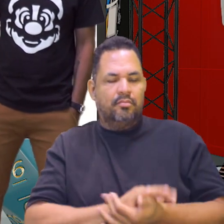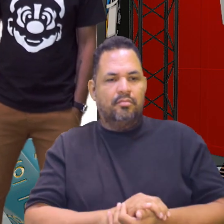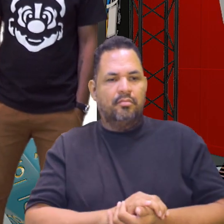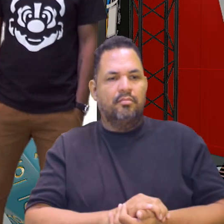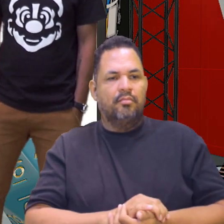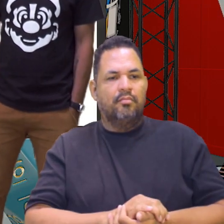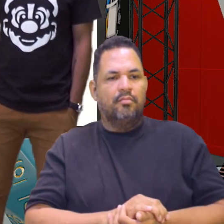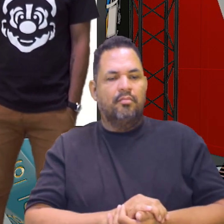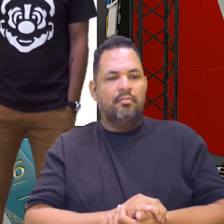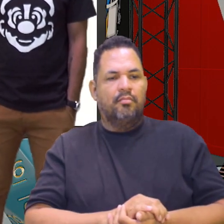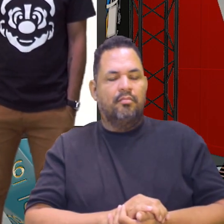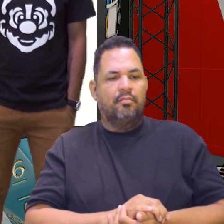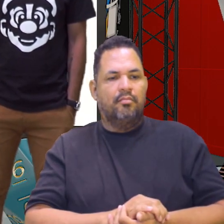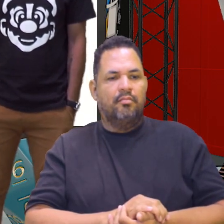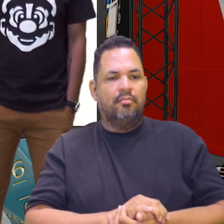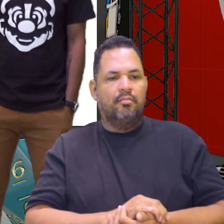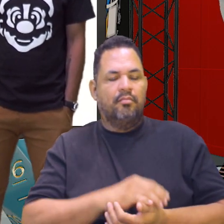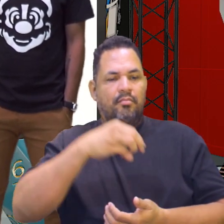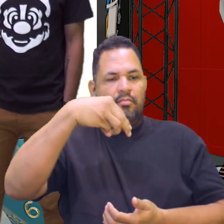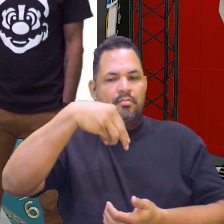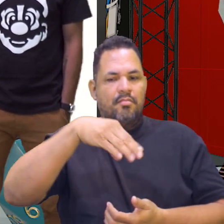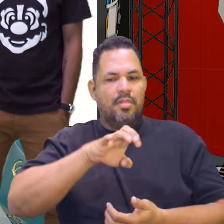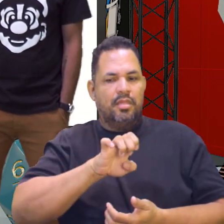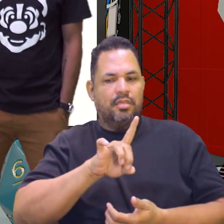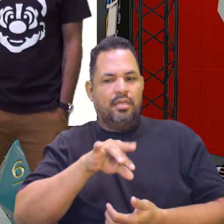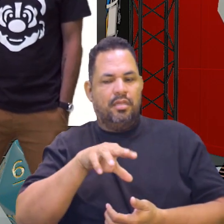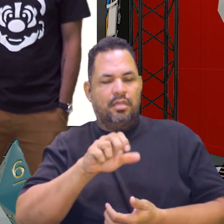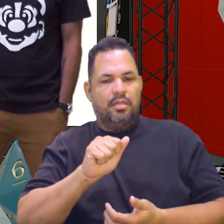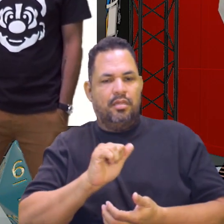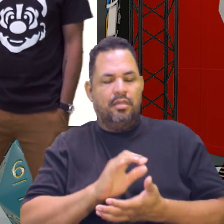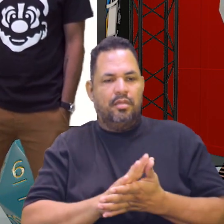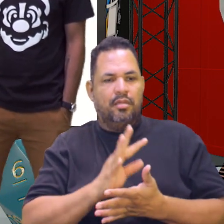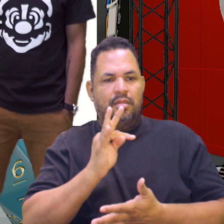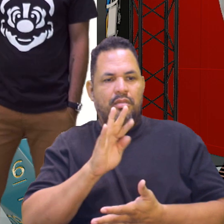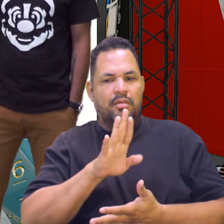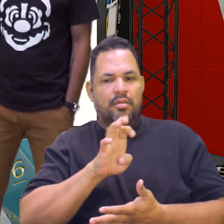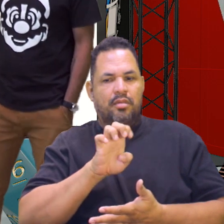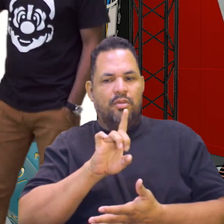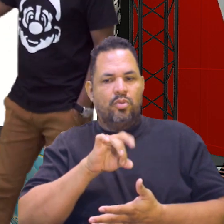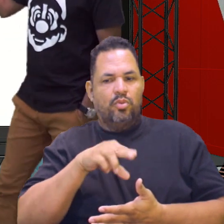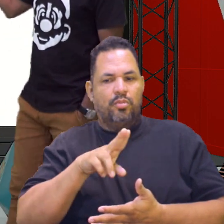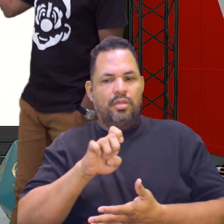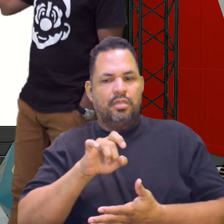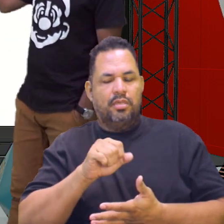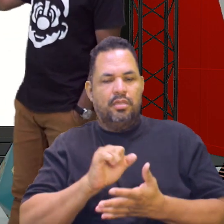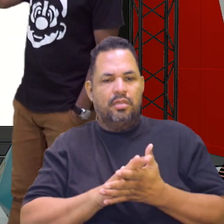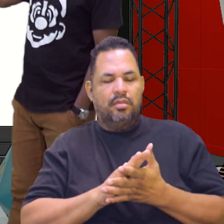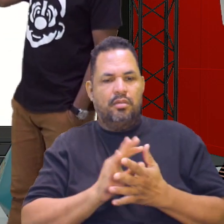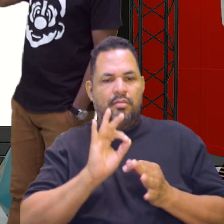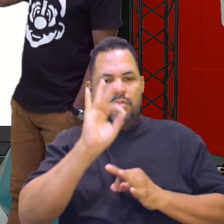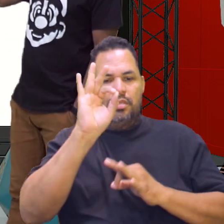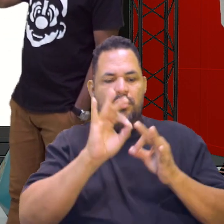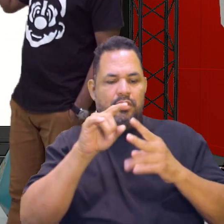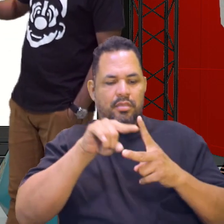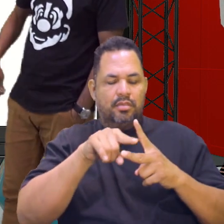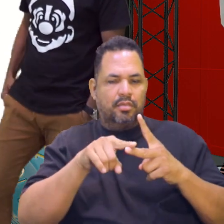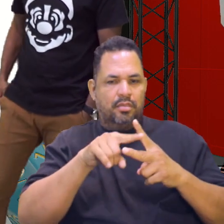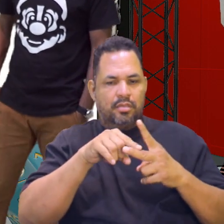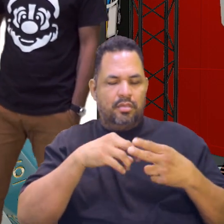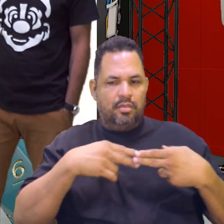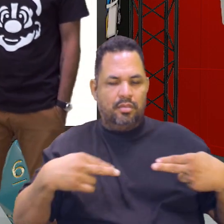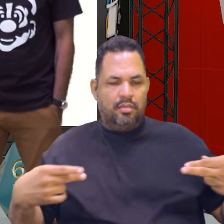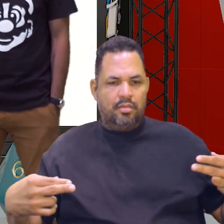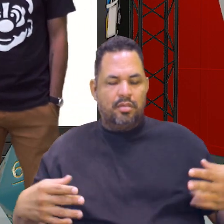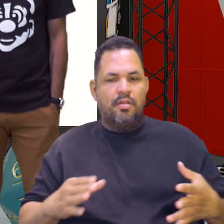só medidas. Então, a metria. Agora, a trigonometria é medida dos ângulos, aqui, né? Então, vai usar o seno, certo?